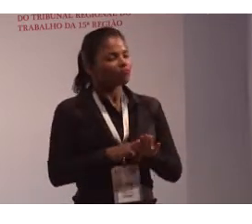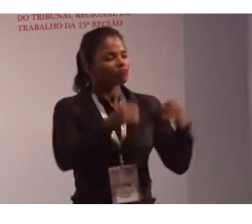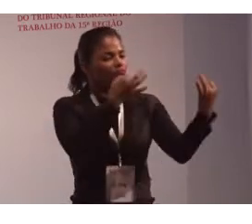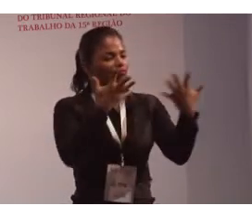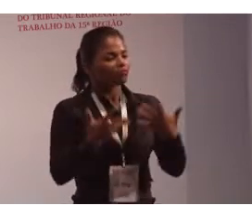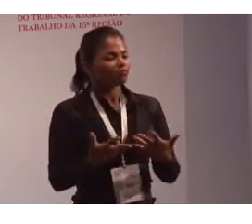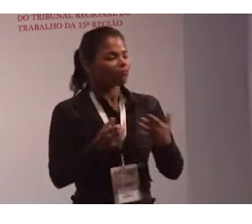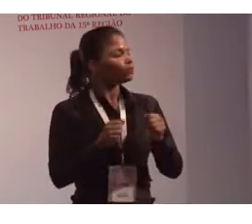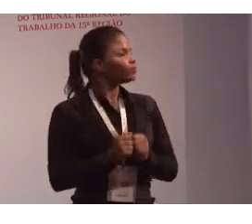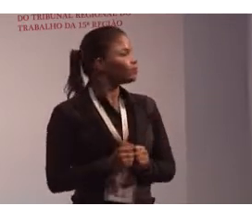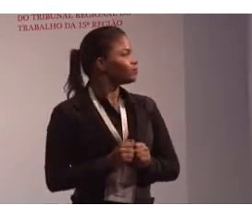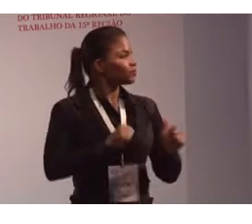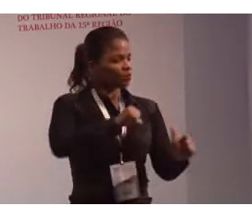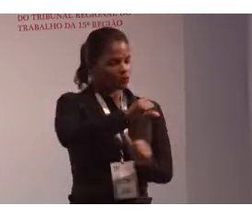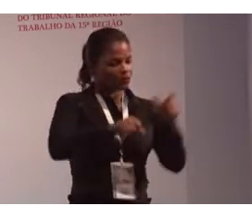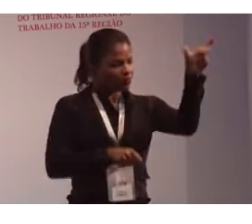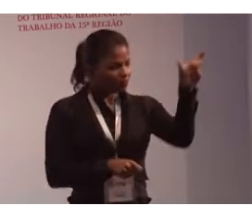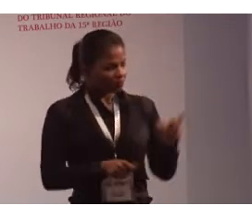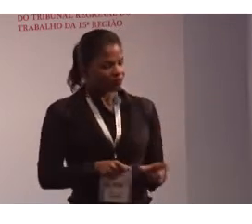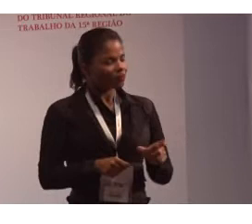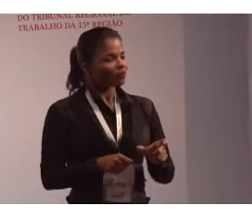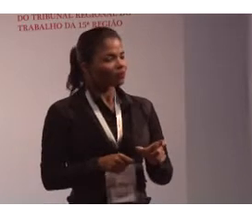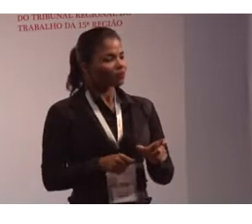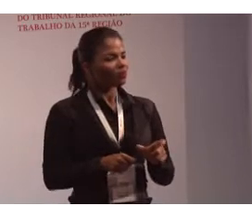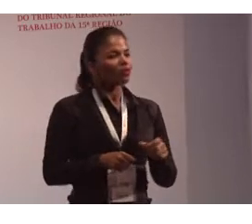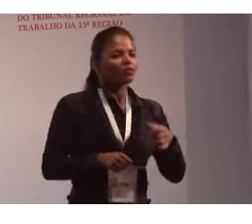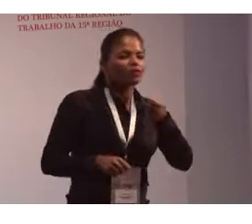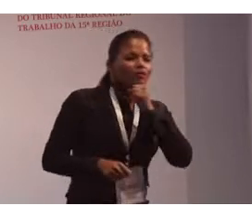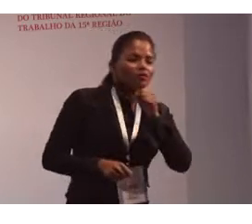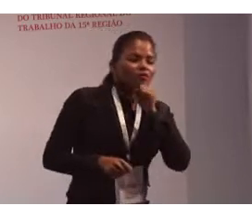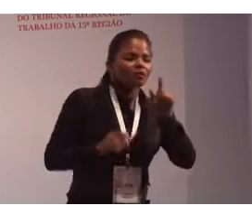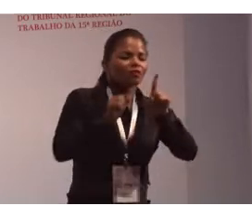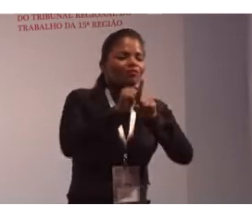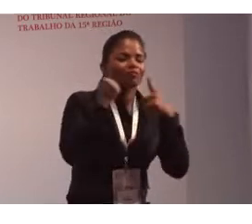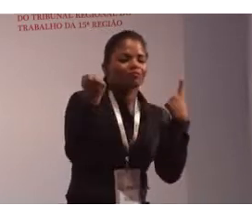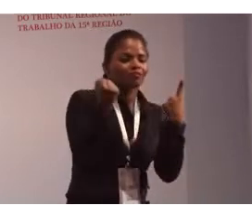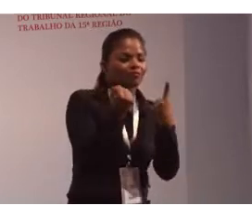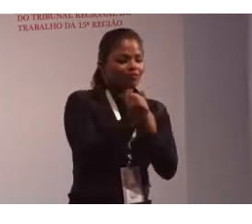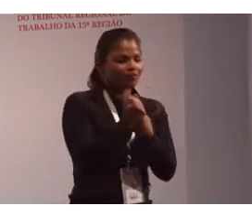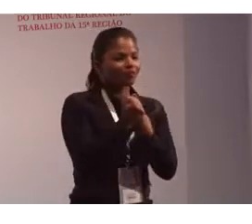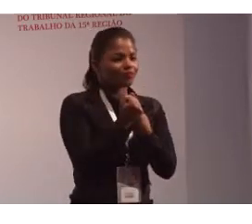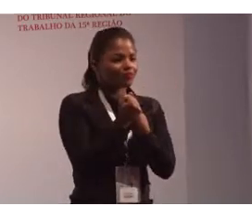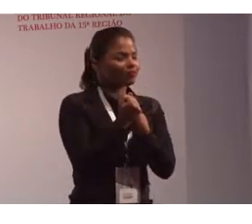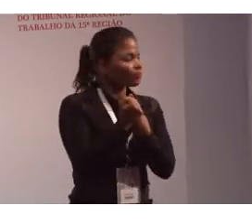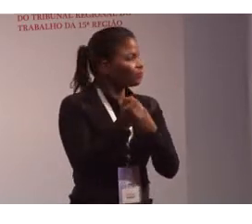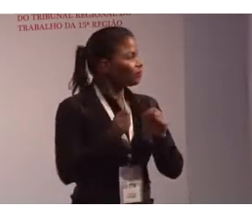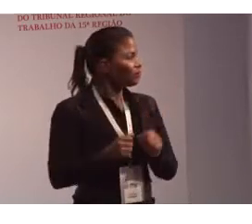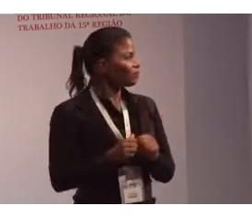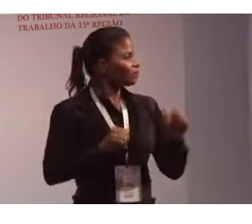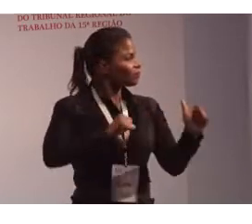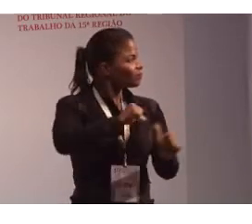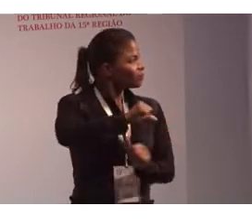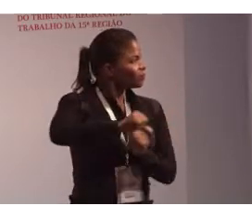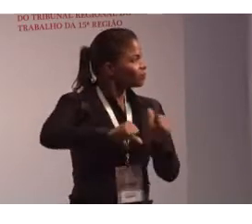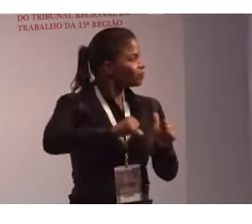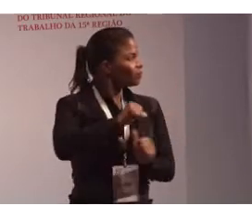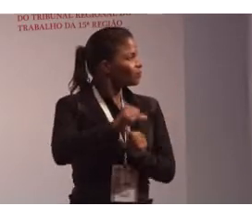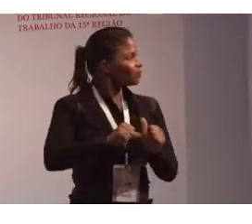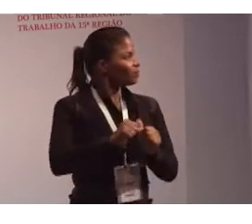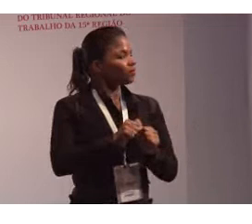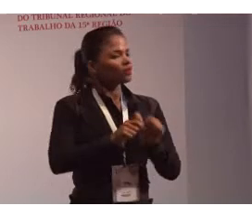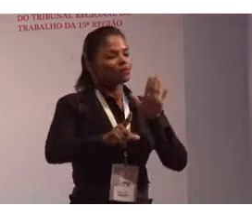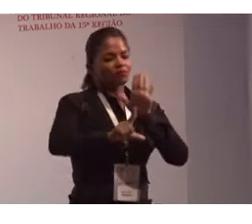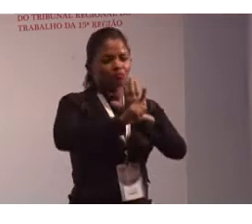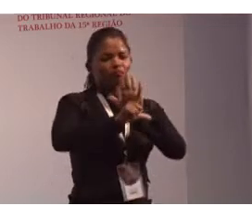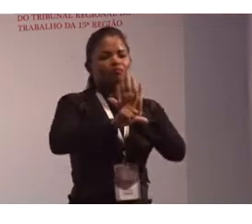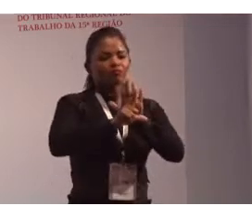também, a mudança no perfil demográfico, principalmente no envelhecimento das sociedades, as mudanças nas